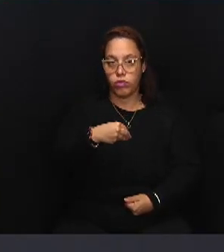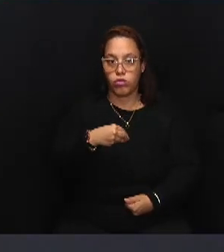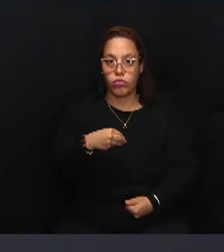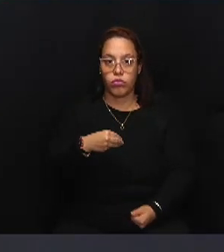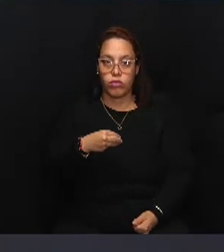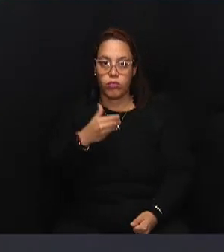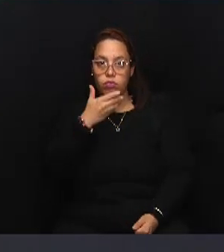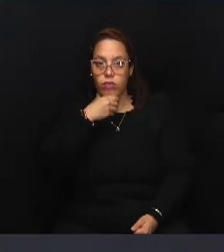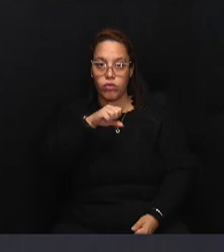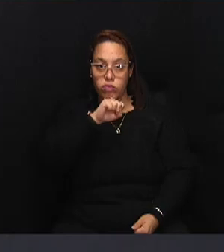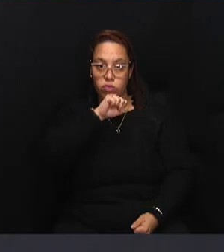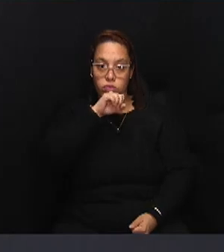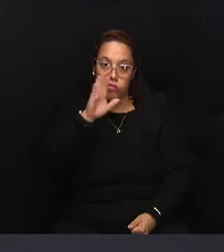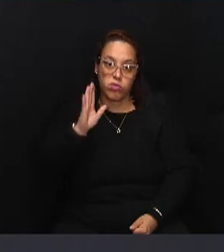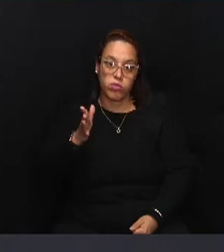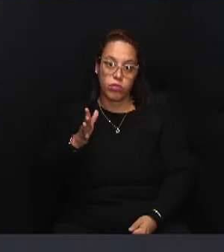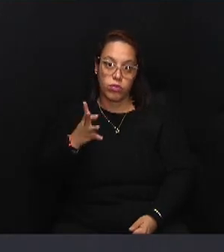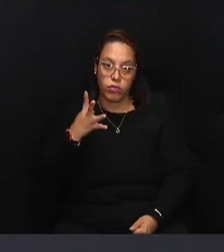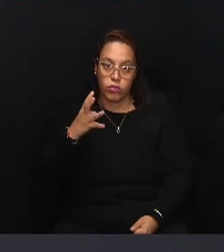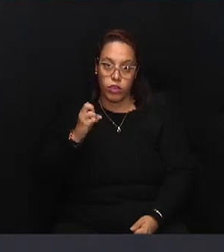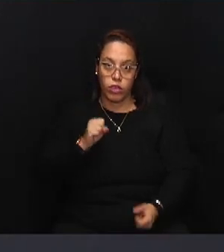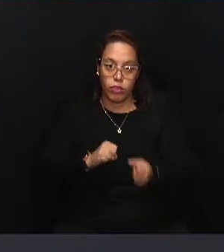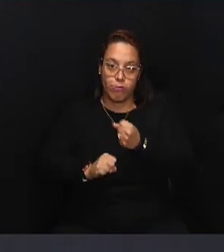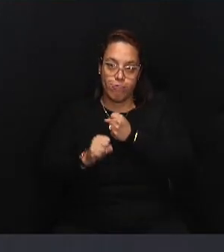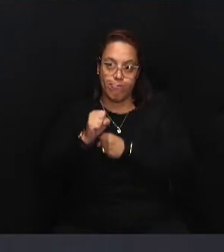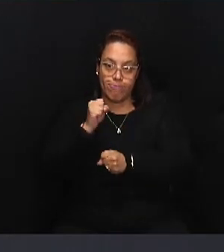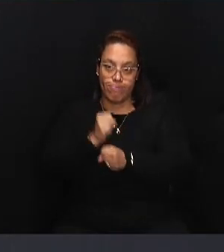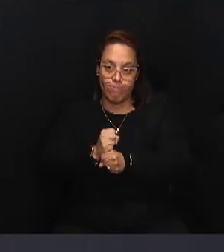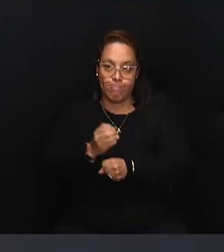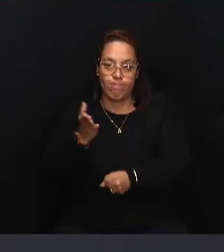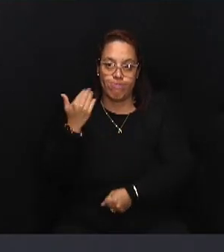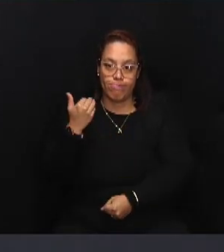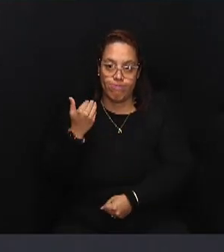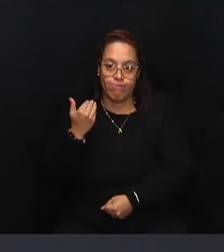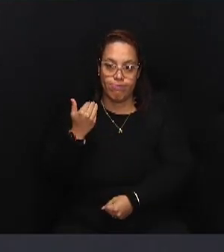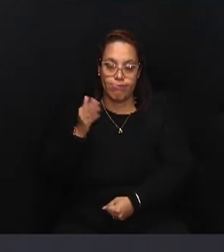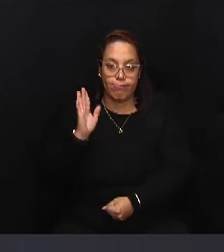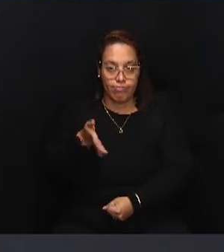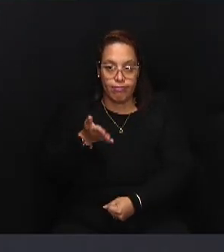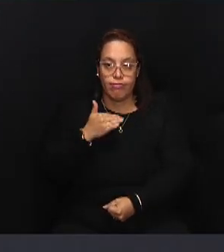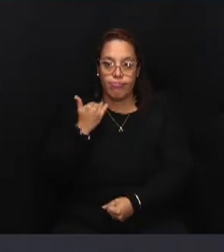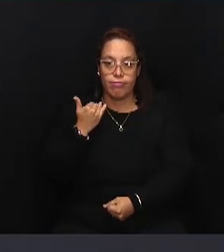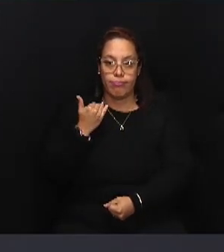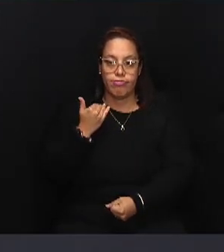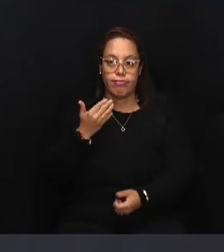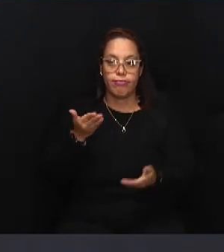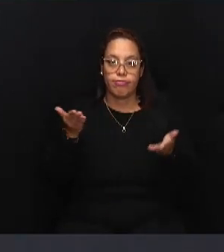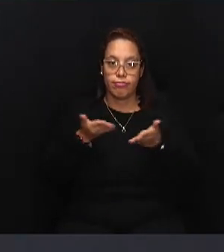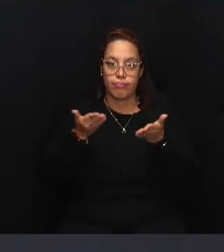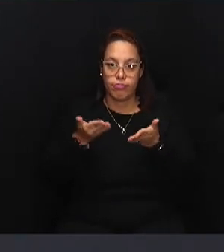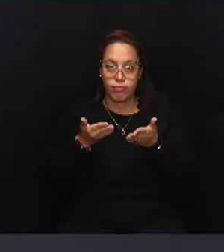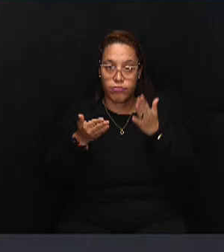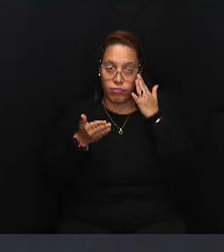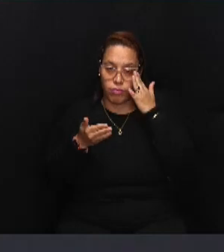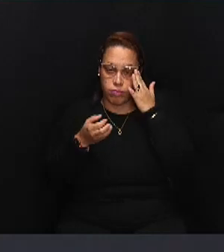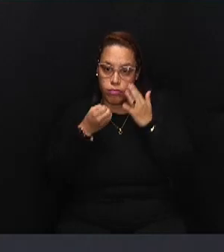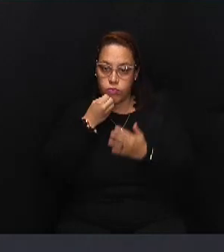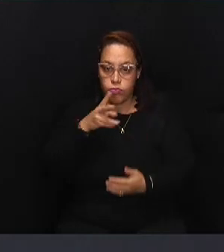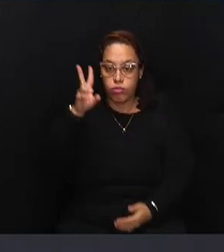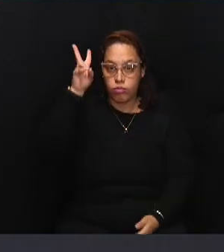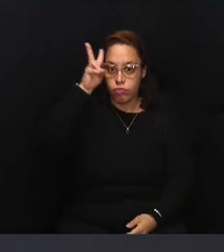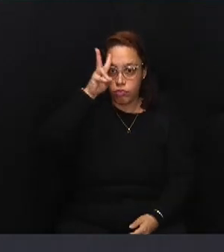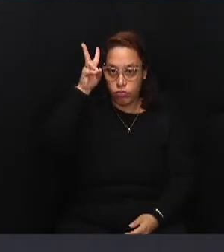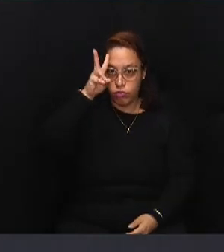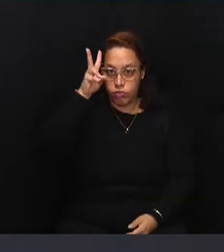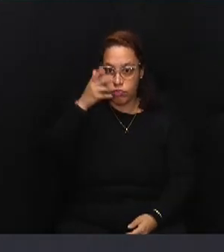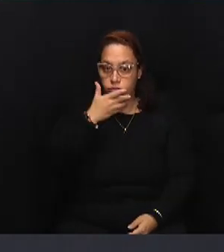foi há quase 40 anos atrás, 30 e poucos anos atrás, e até hoje eu tenho a boa lembrança do